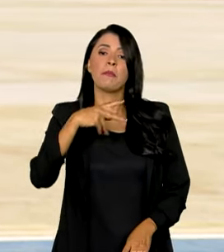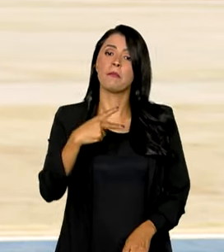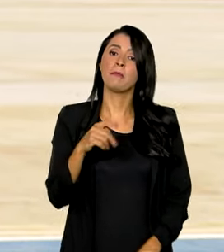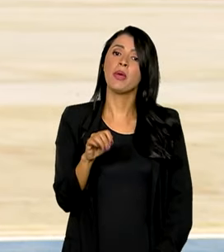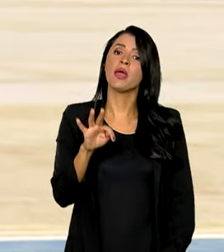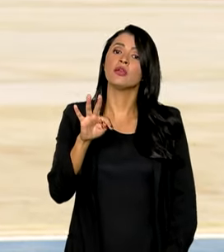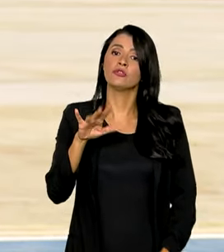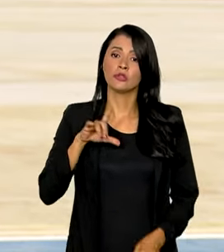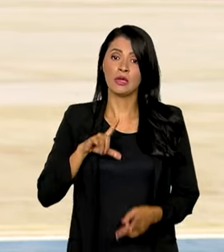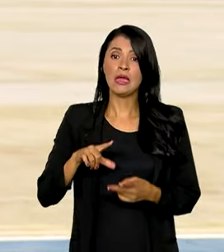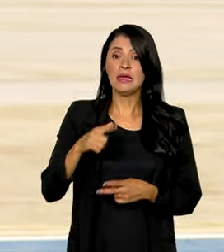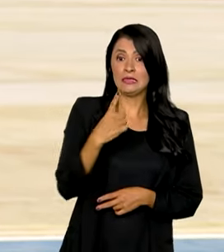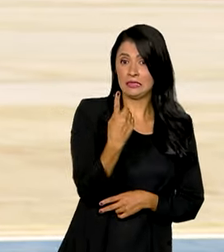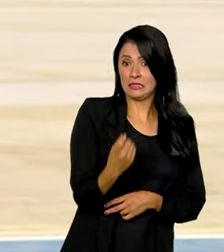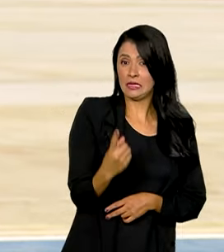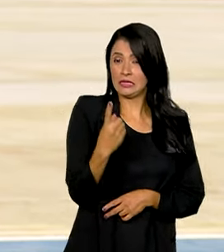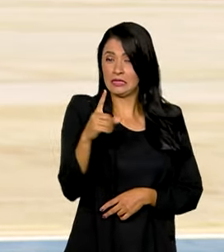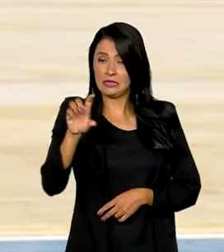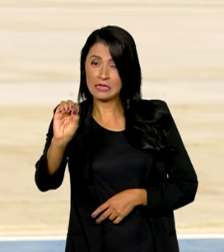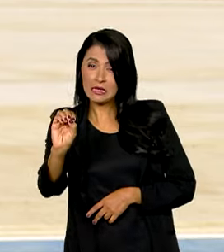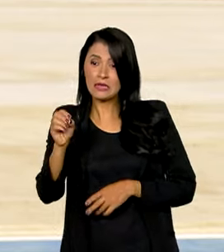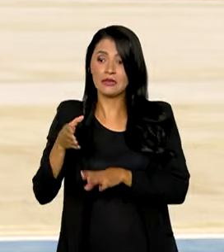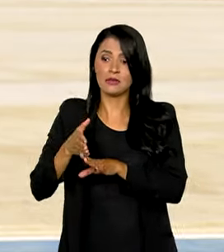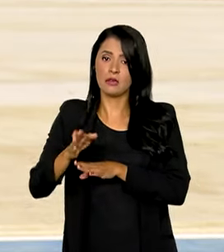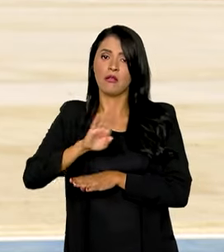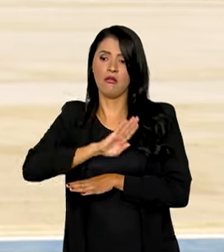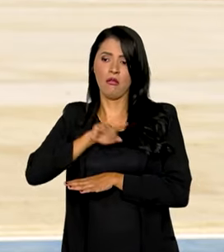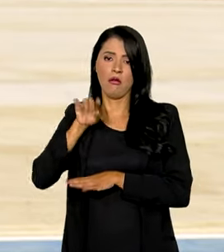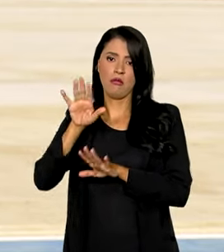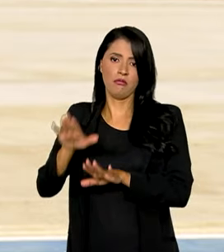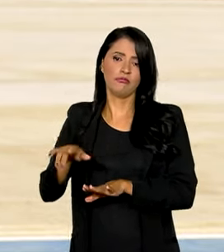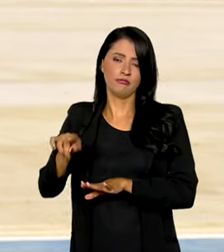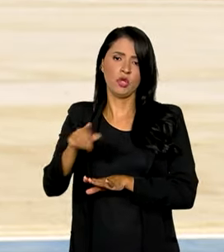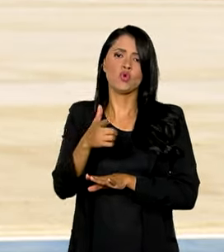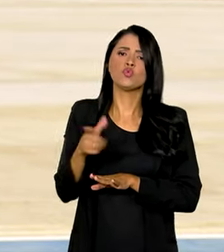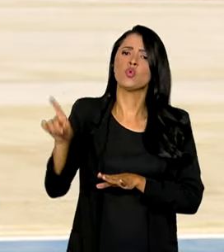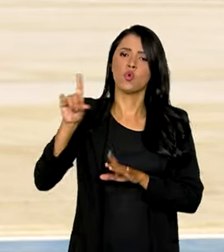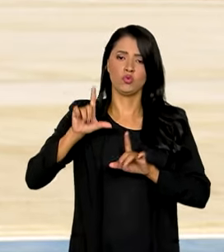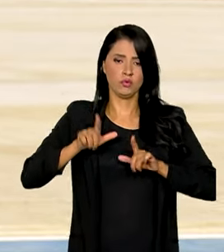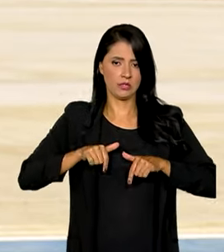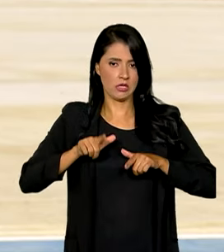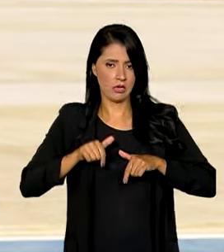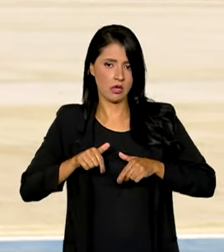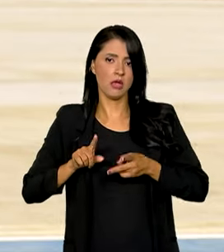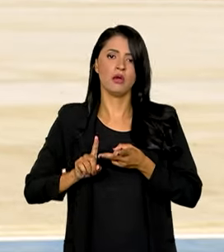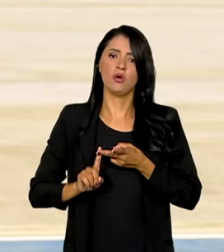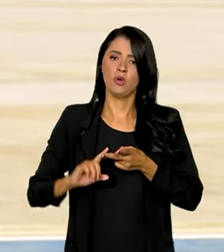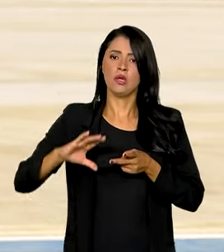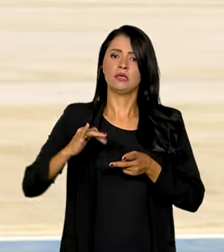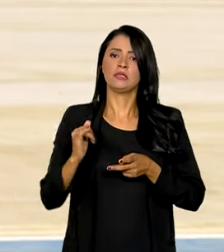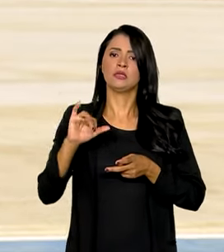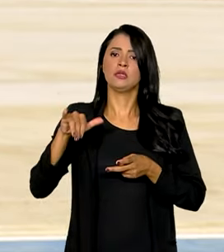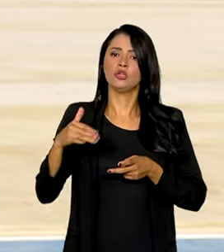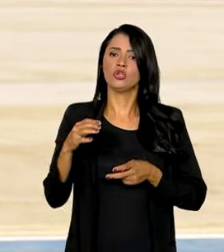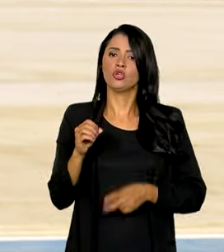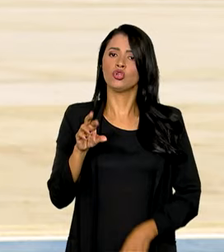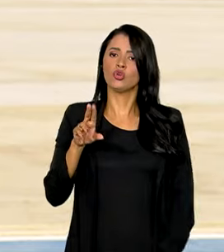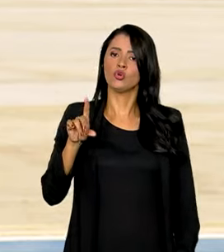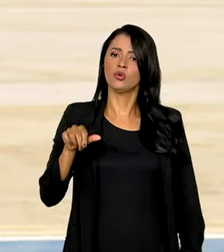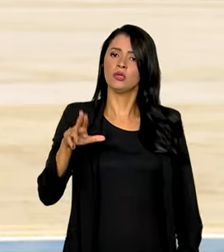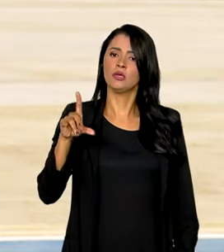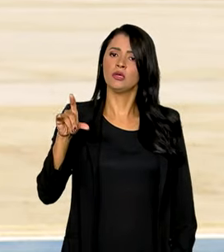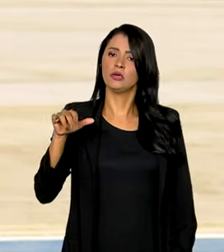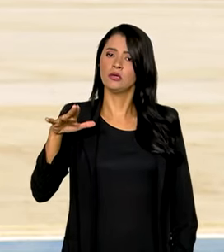110 delas estavam na Faixa de Gaza o restante em Israel e na Sis Jordânia Esse é o